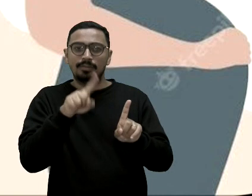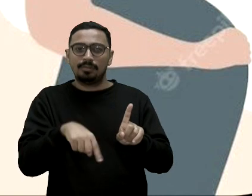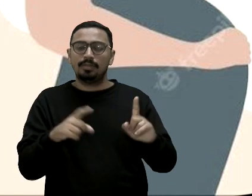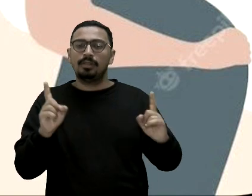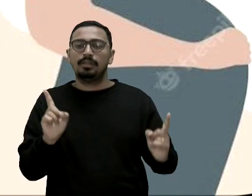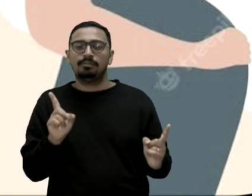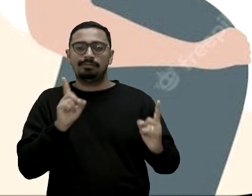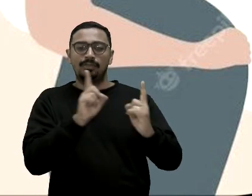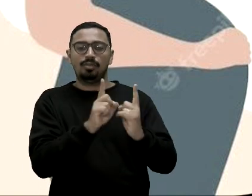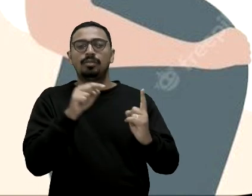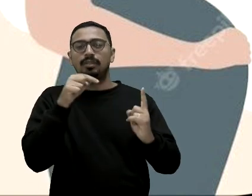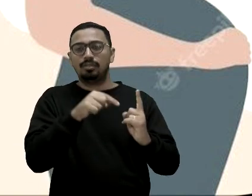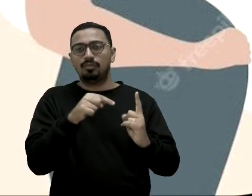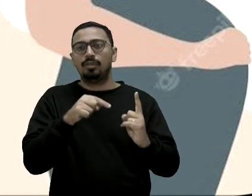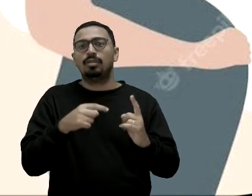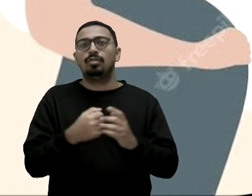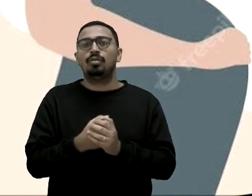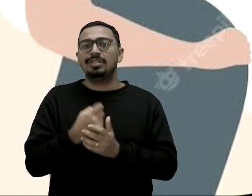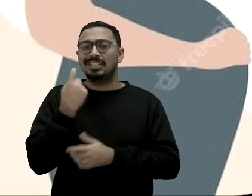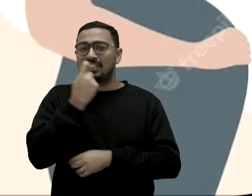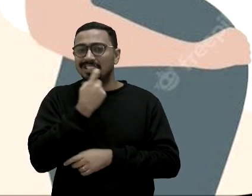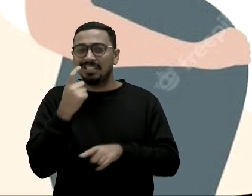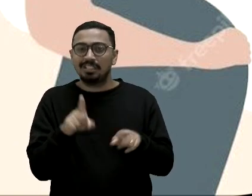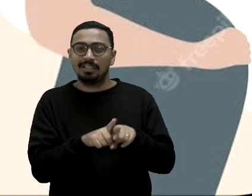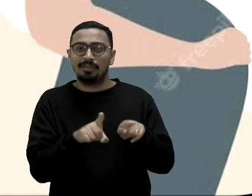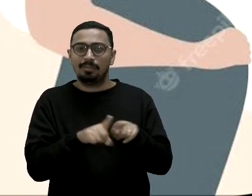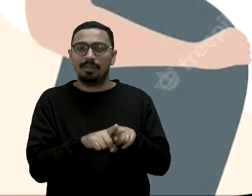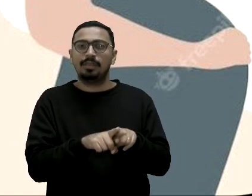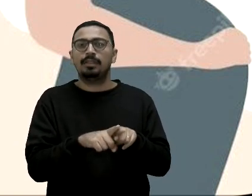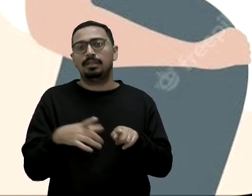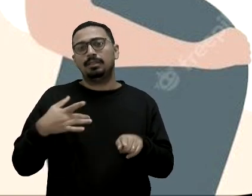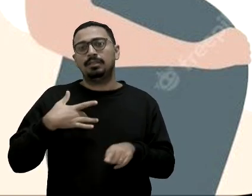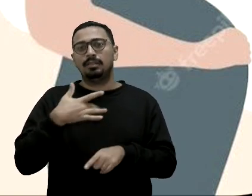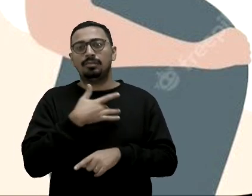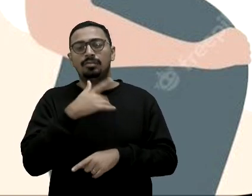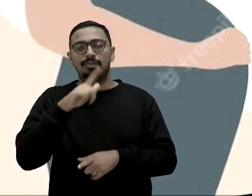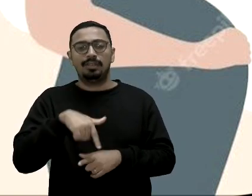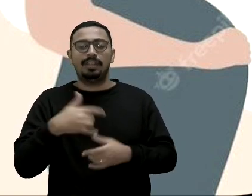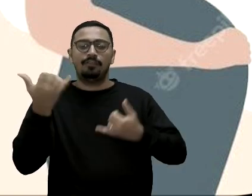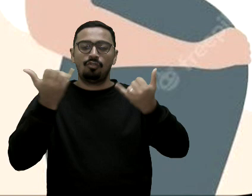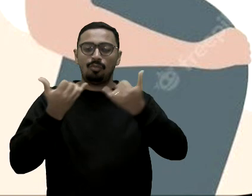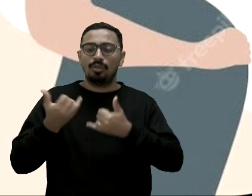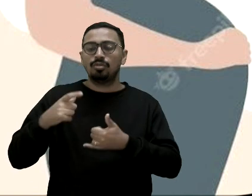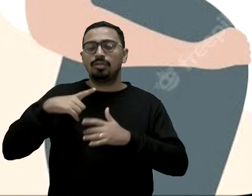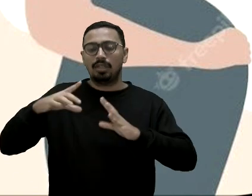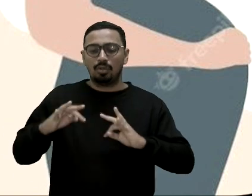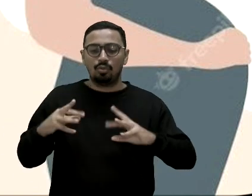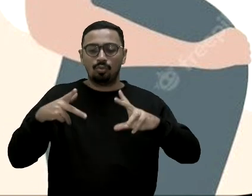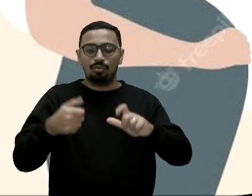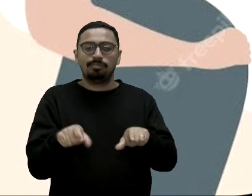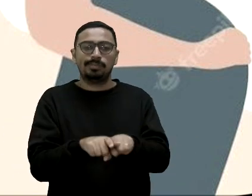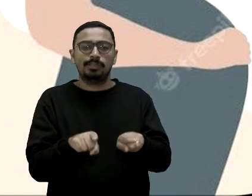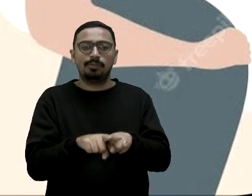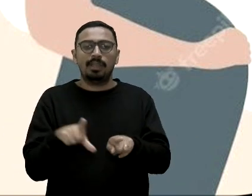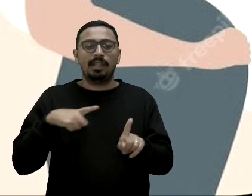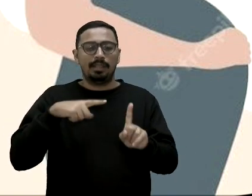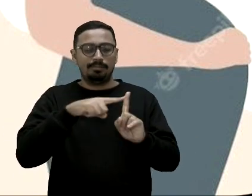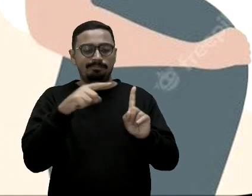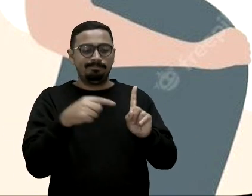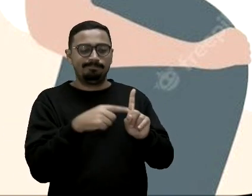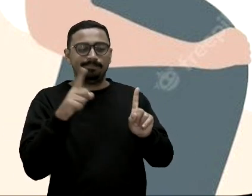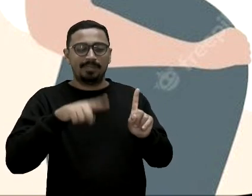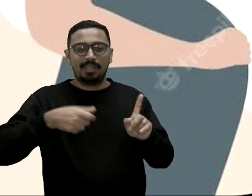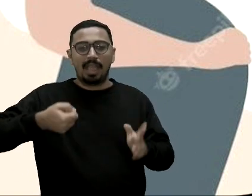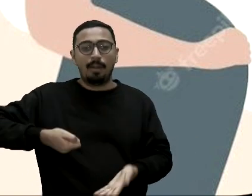durante o pré-natal, o enfermeiro da unidade nos informa, né, com todas essas informações e é dado essa gestante a